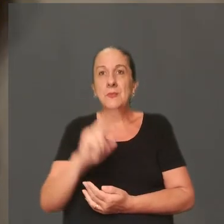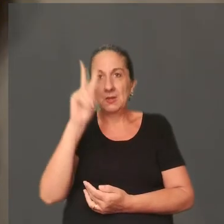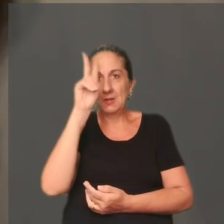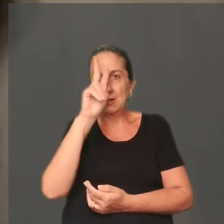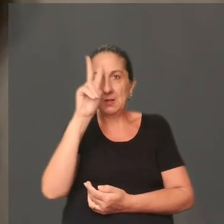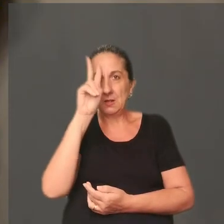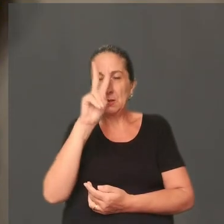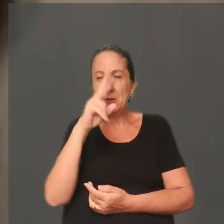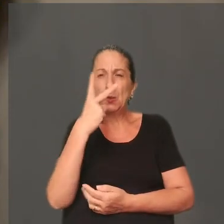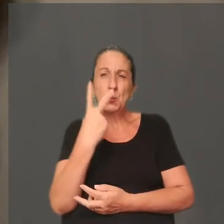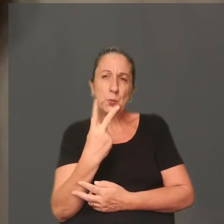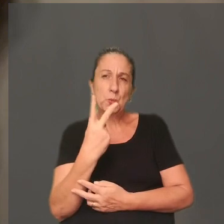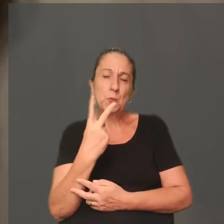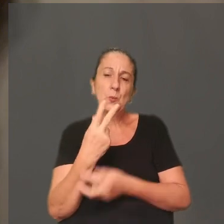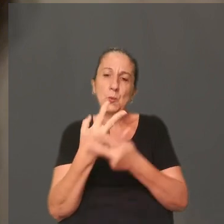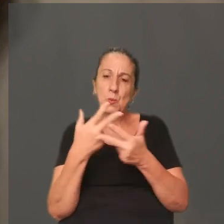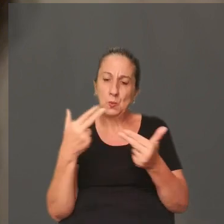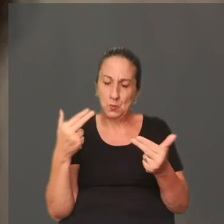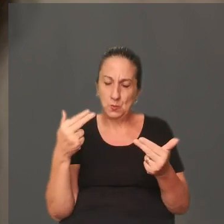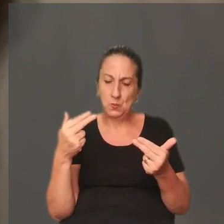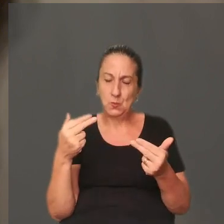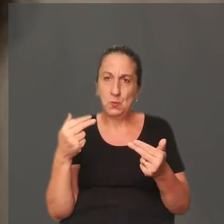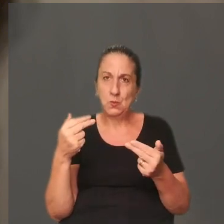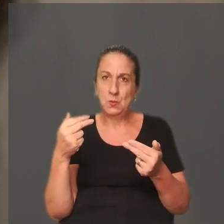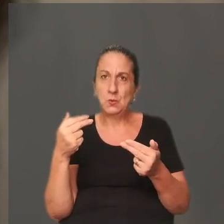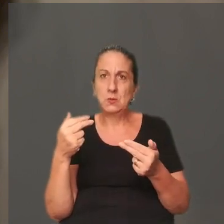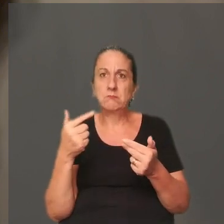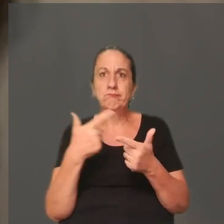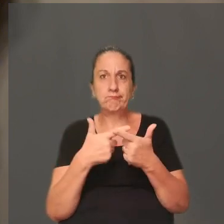de dois casos